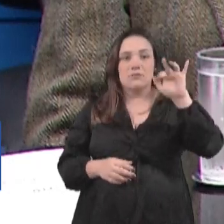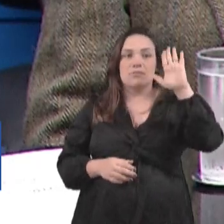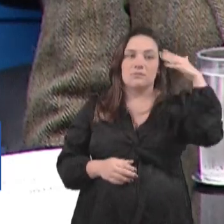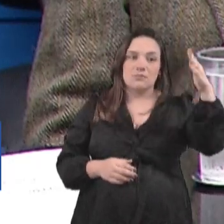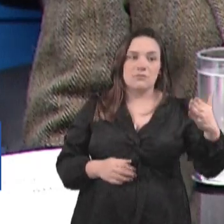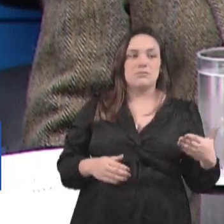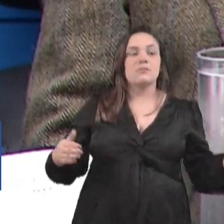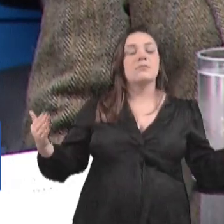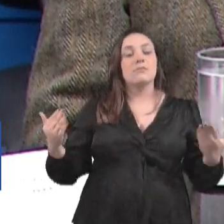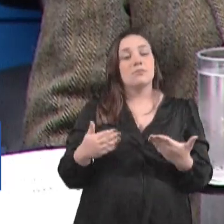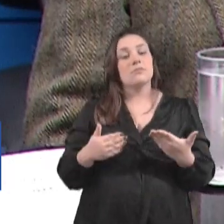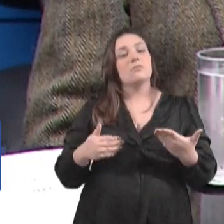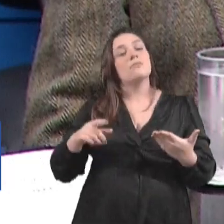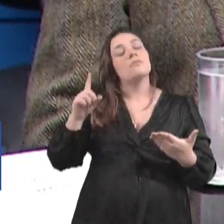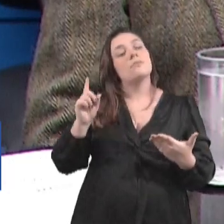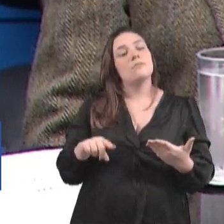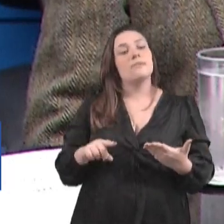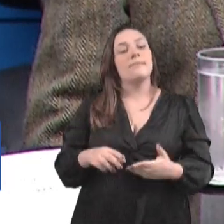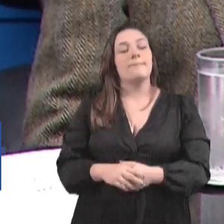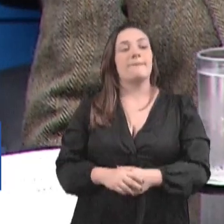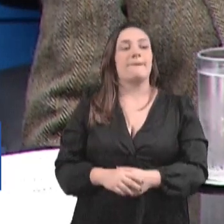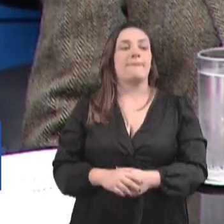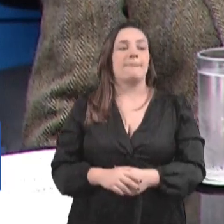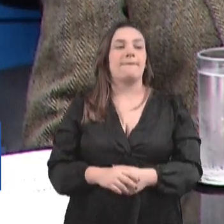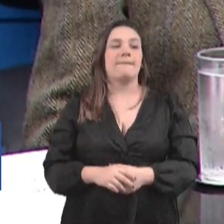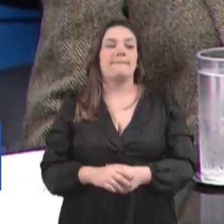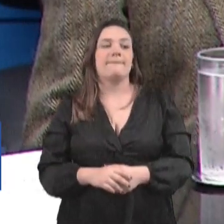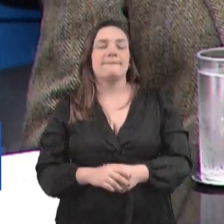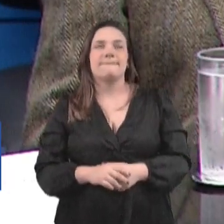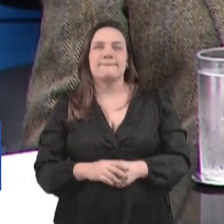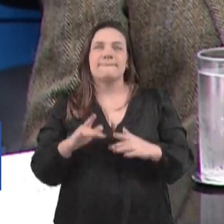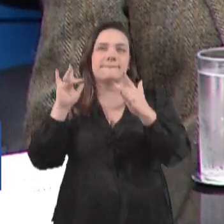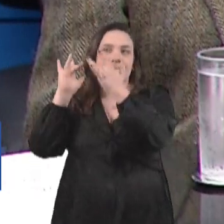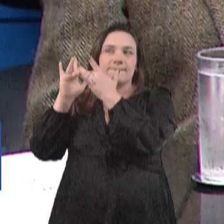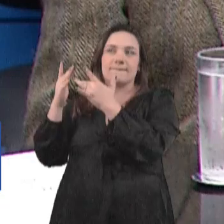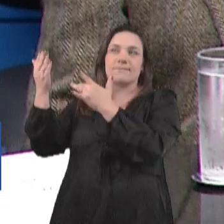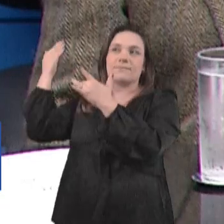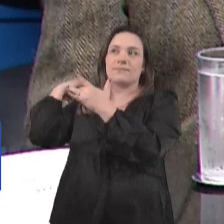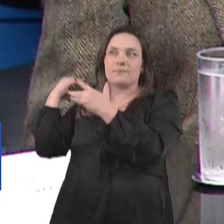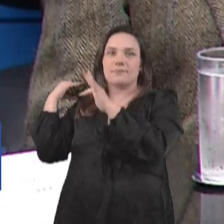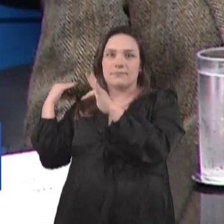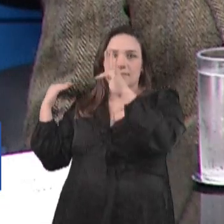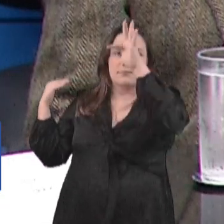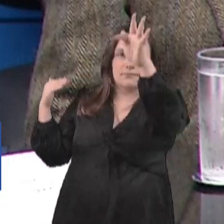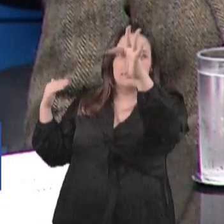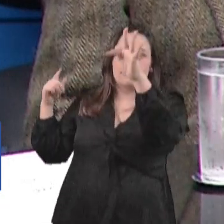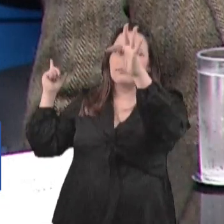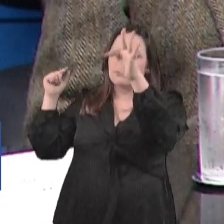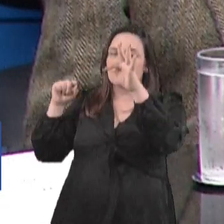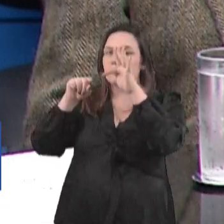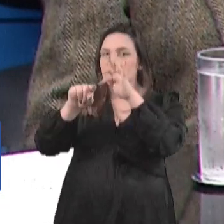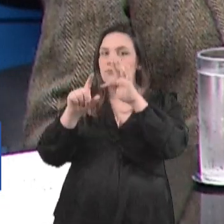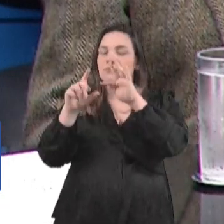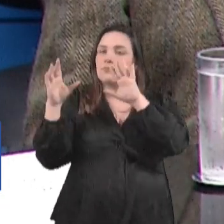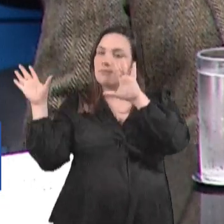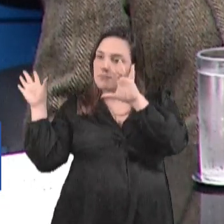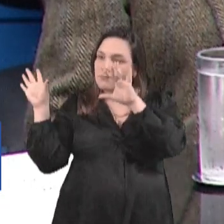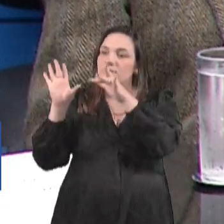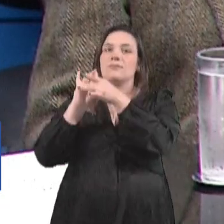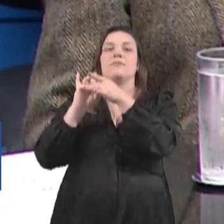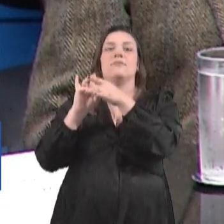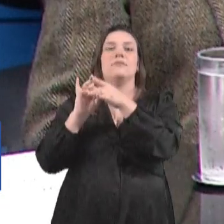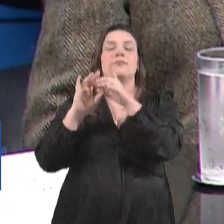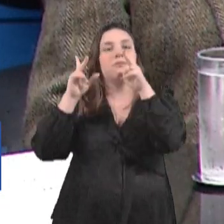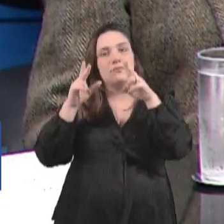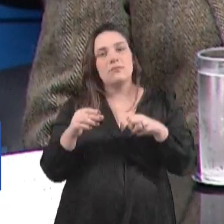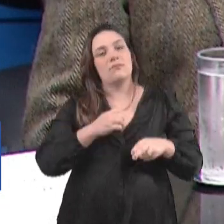desta noite é, à sua maneira, uma ponte viva entre passado e futuro. São homens e mulheres que, assim como o